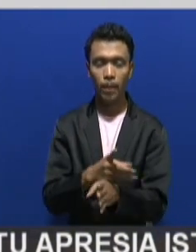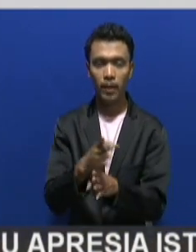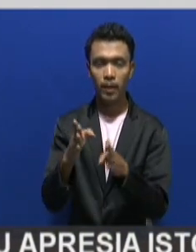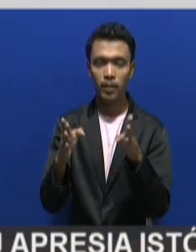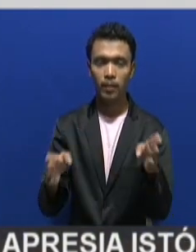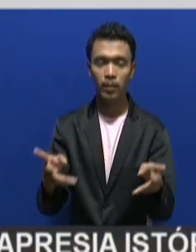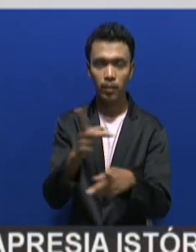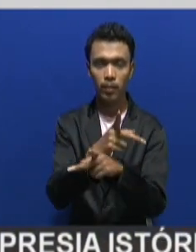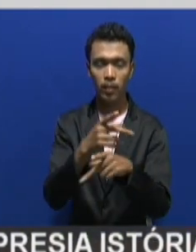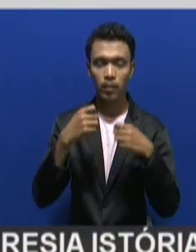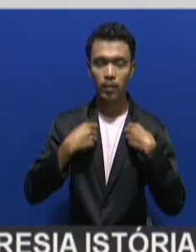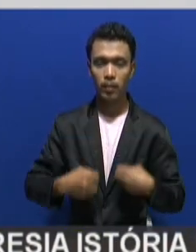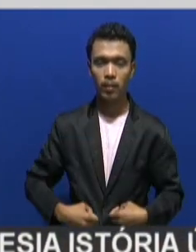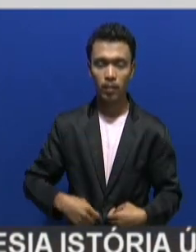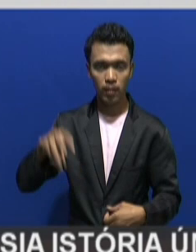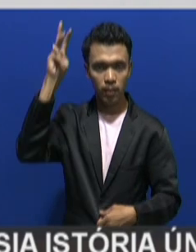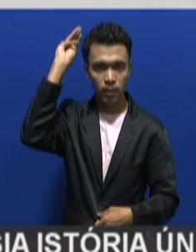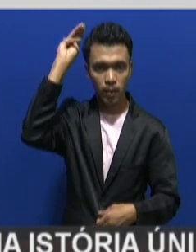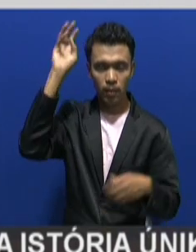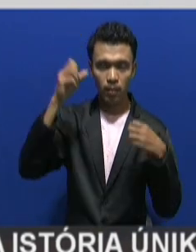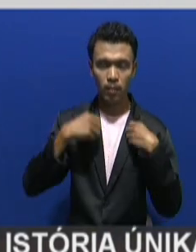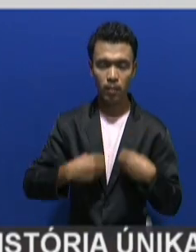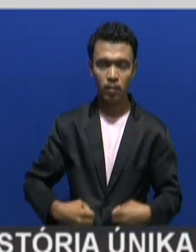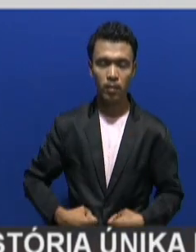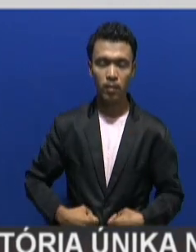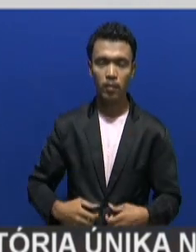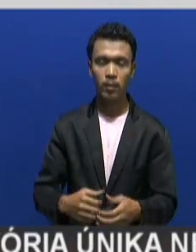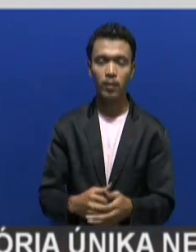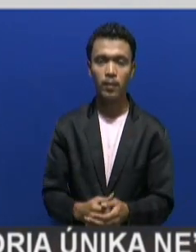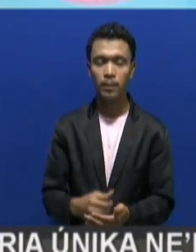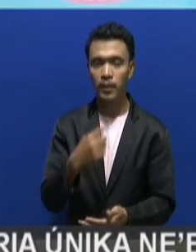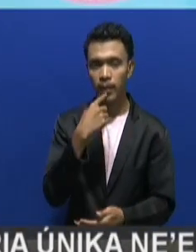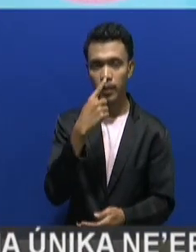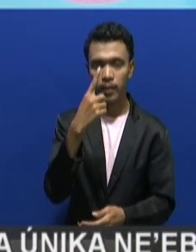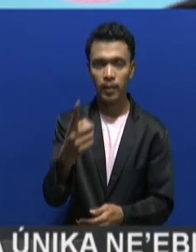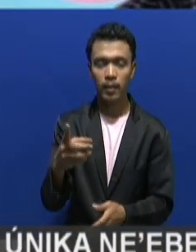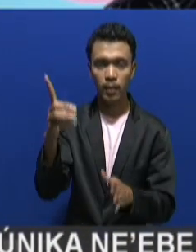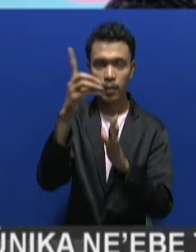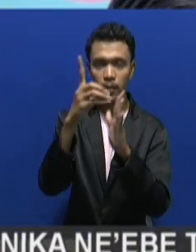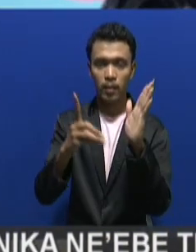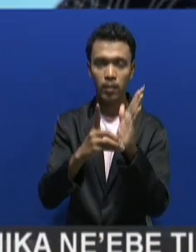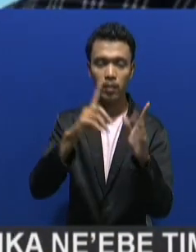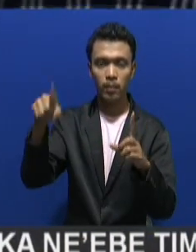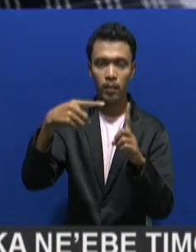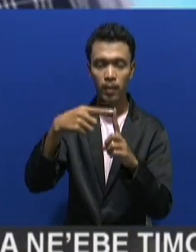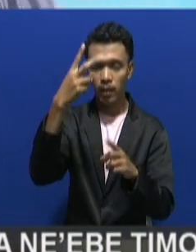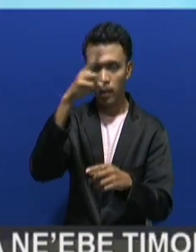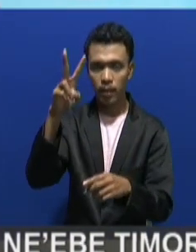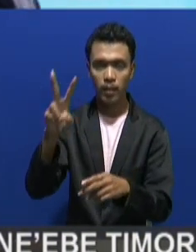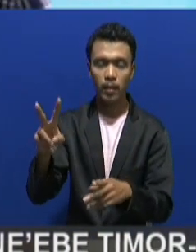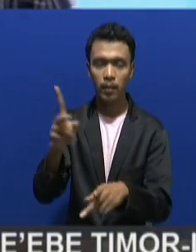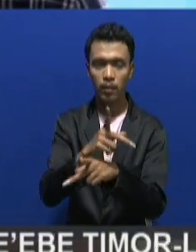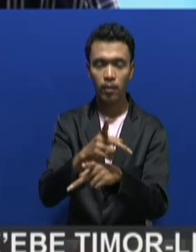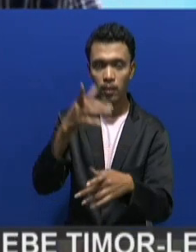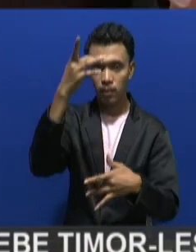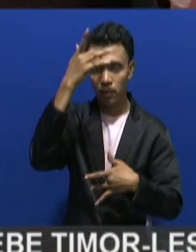Diretora-Geral Cuidado Saúde Primária Ministério Saúde, Elizabeth Letomau, relata da Usneu Engira Socializa Prevenção